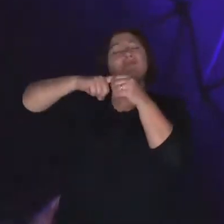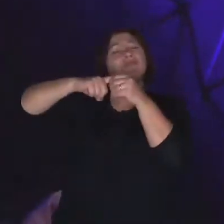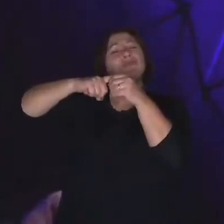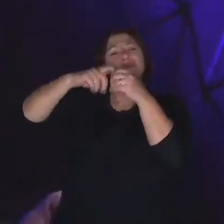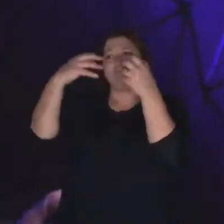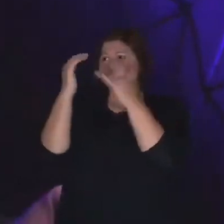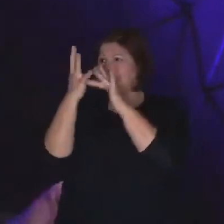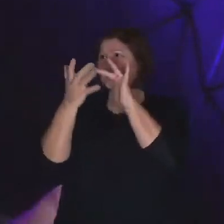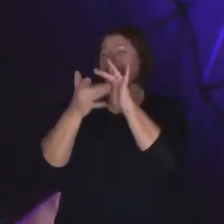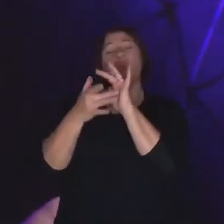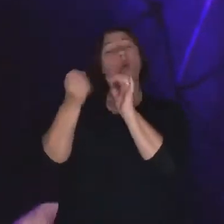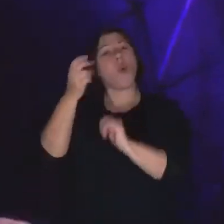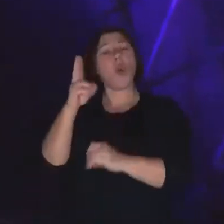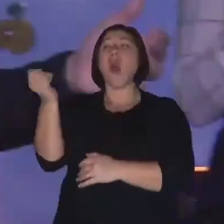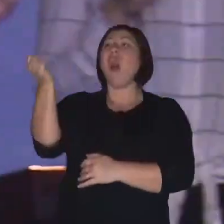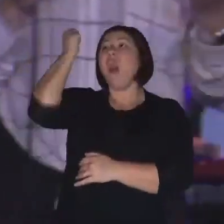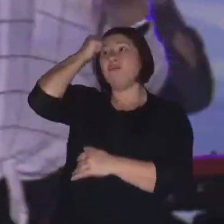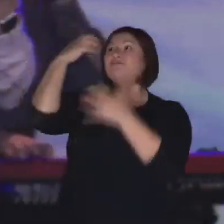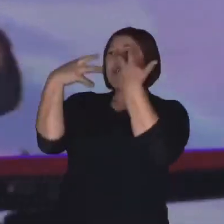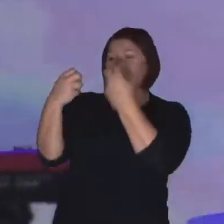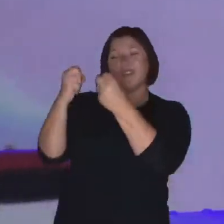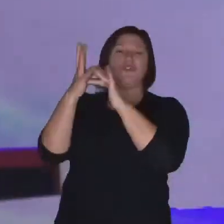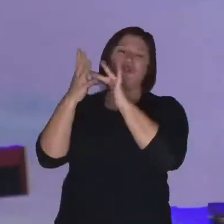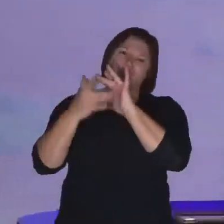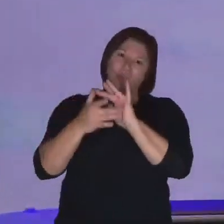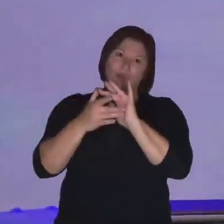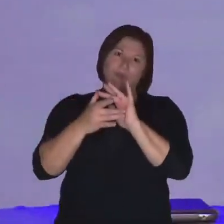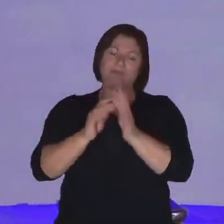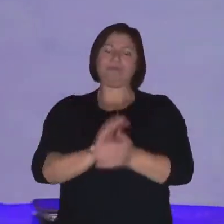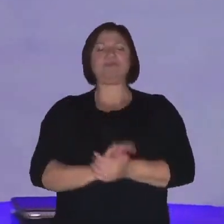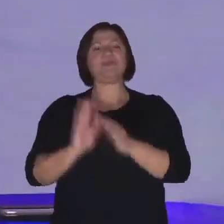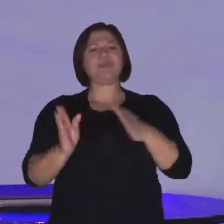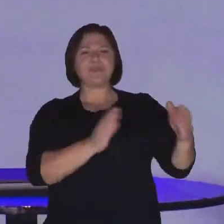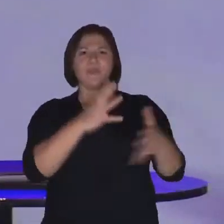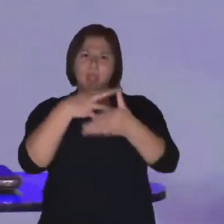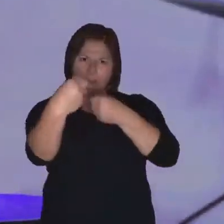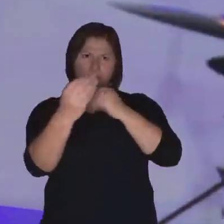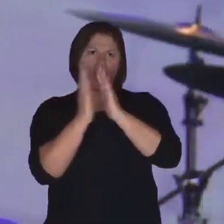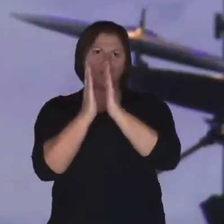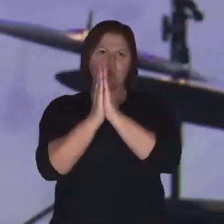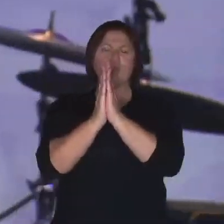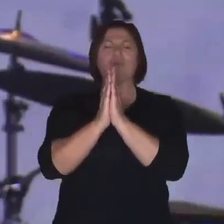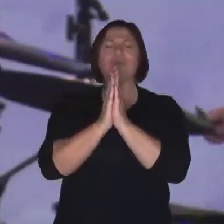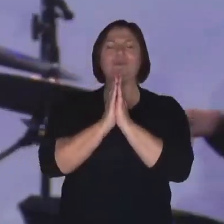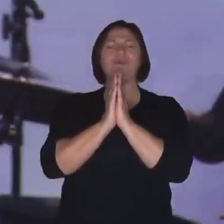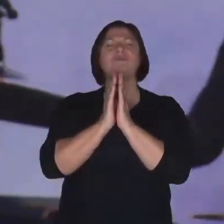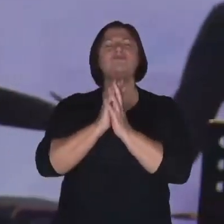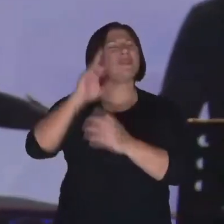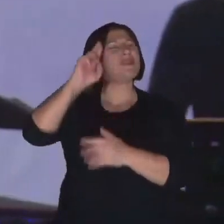de Jesus. Se você pode, repita essa oração junto comigo. Diga: Senhor Jesus, eu te